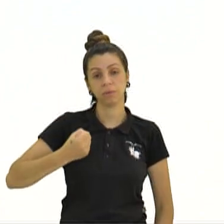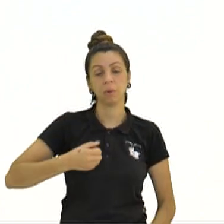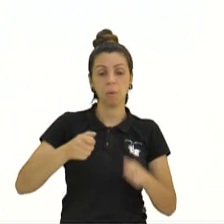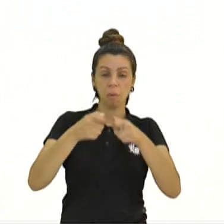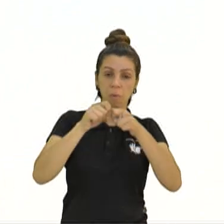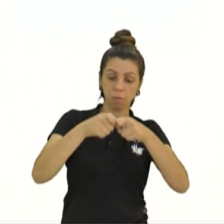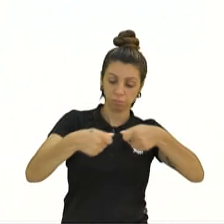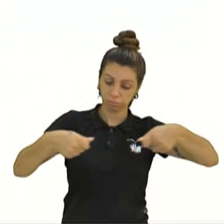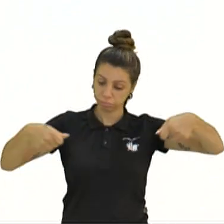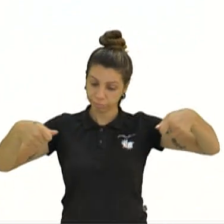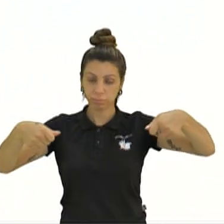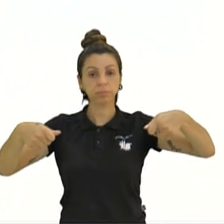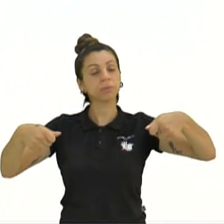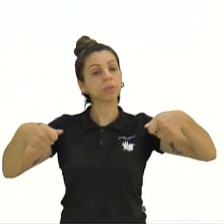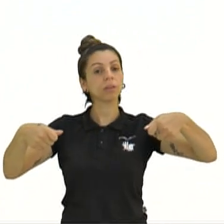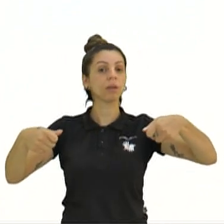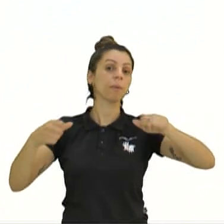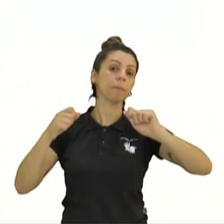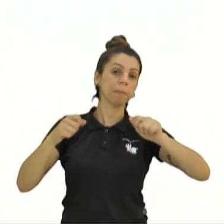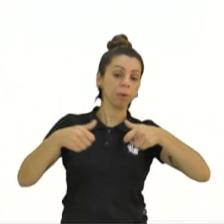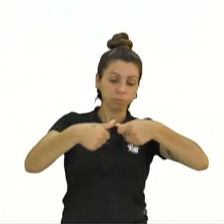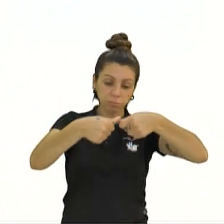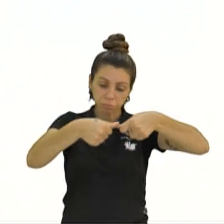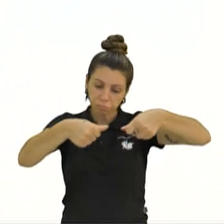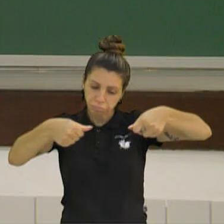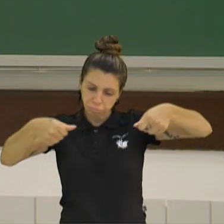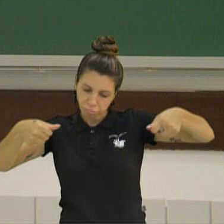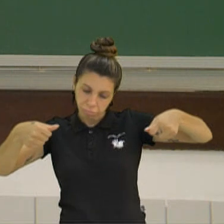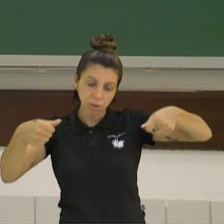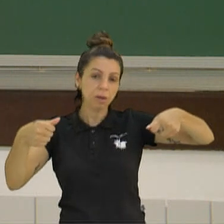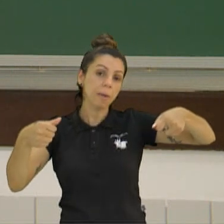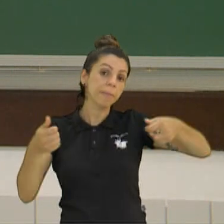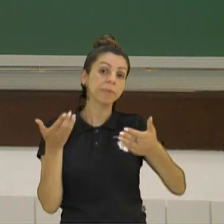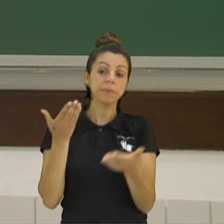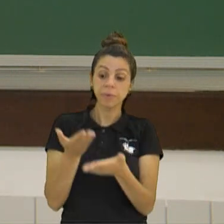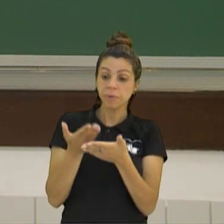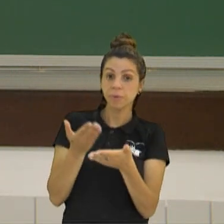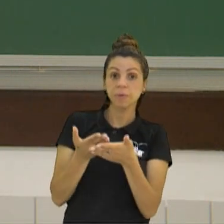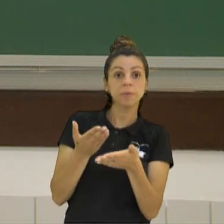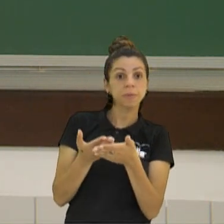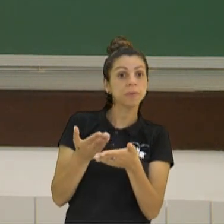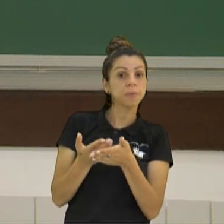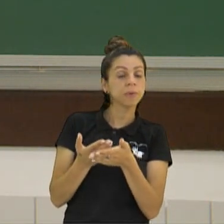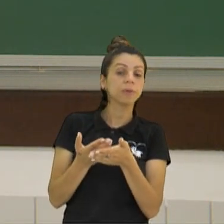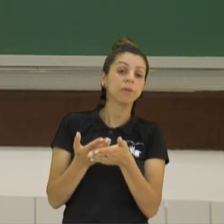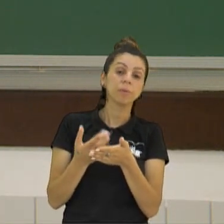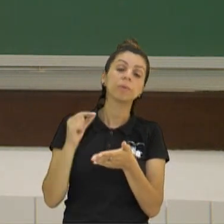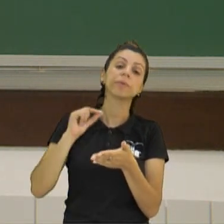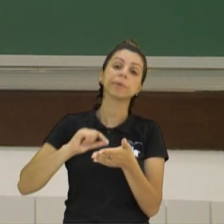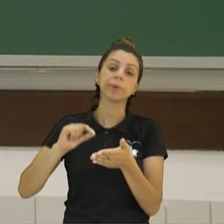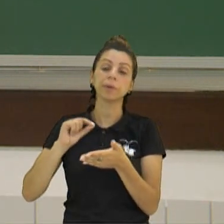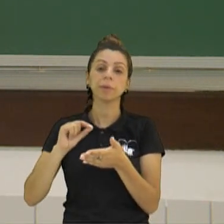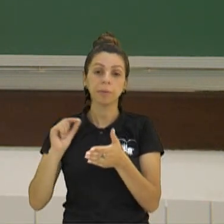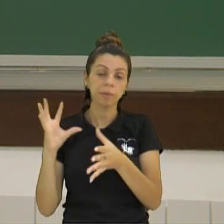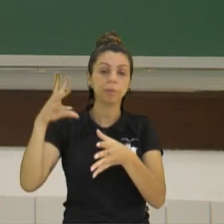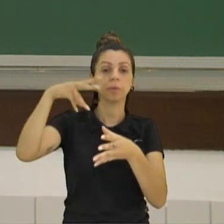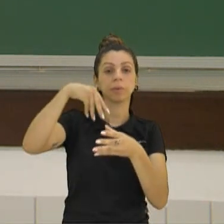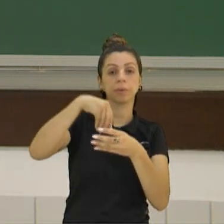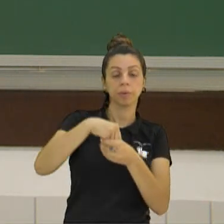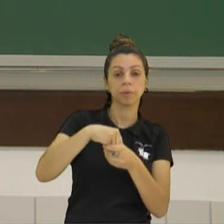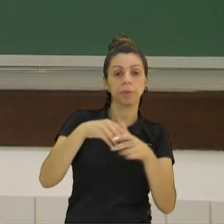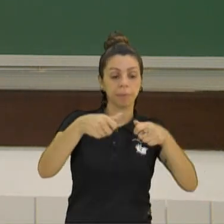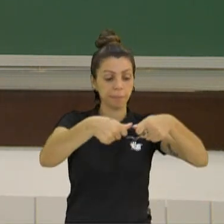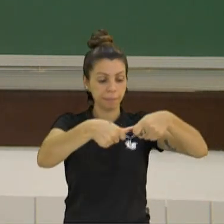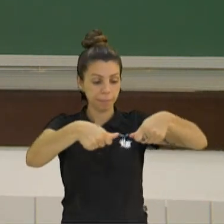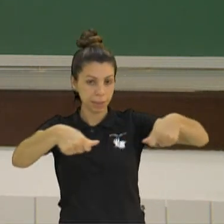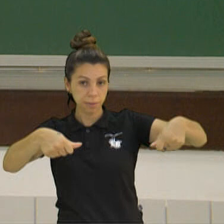gente costuma dar mais atenção para tudo aquilo que pode ser medido. Mas nesse estudo que nós estamos fazendo de grandezas, entra tanto o que for medida,